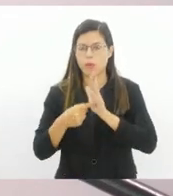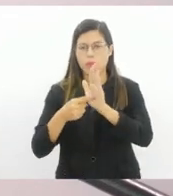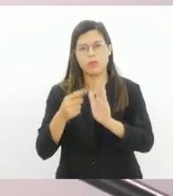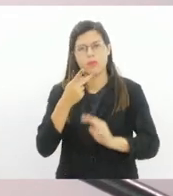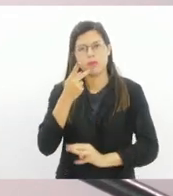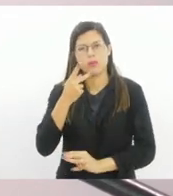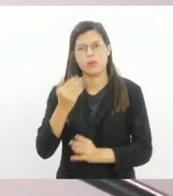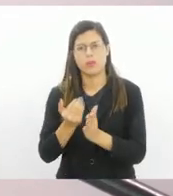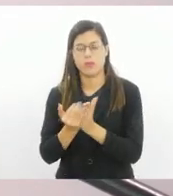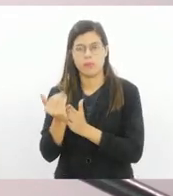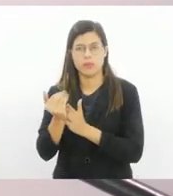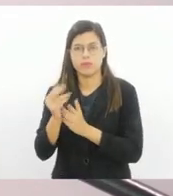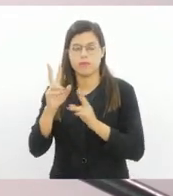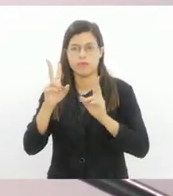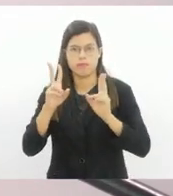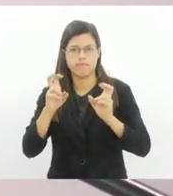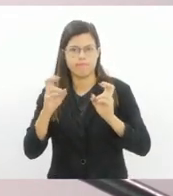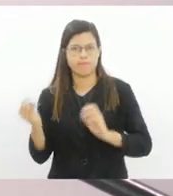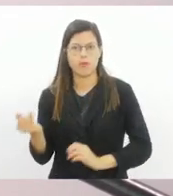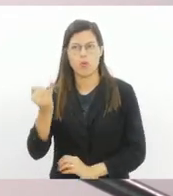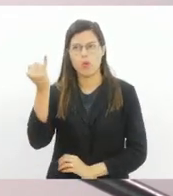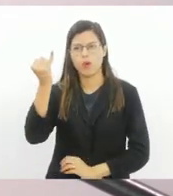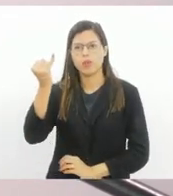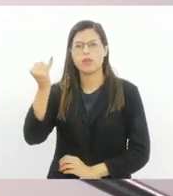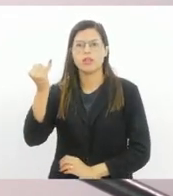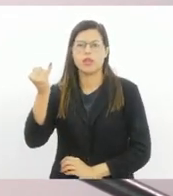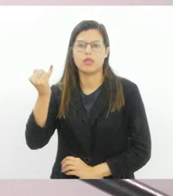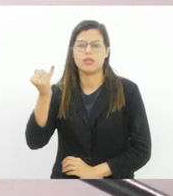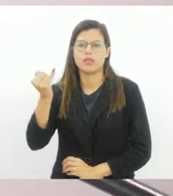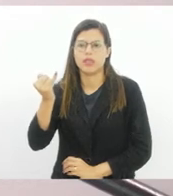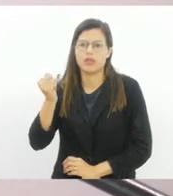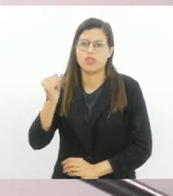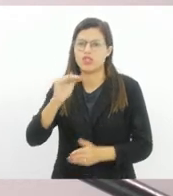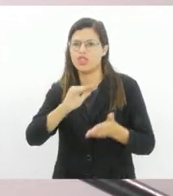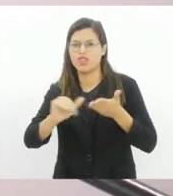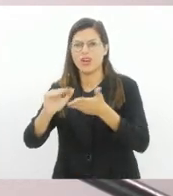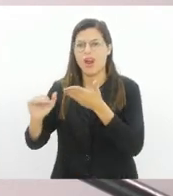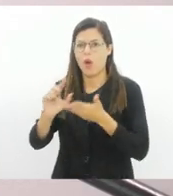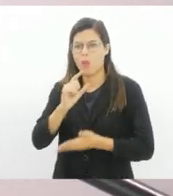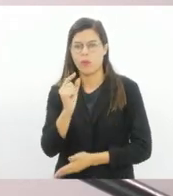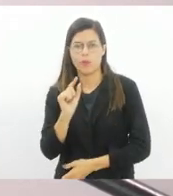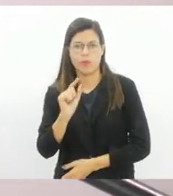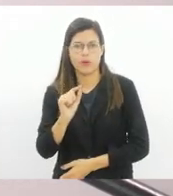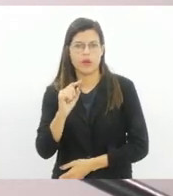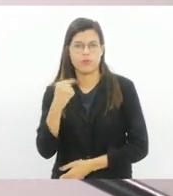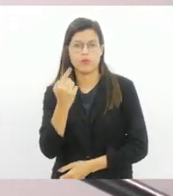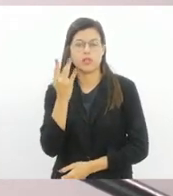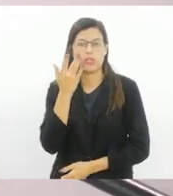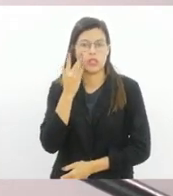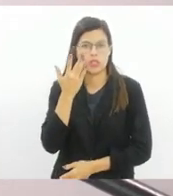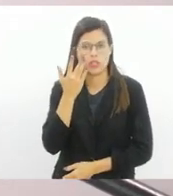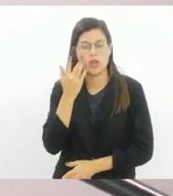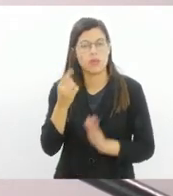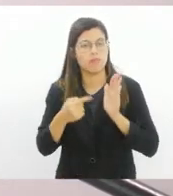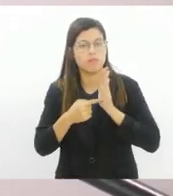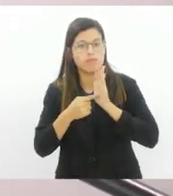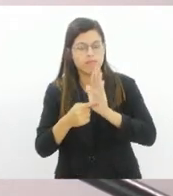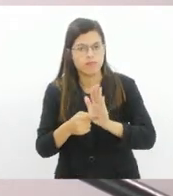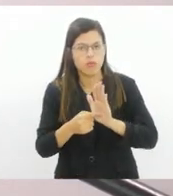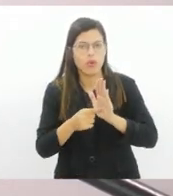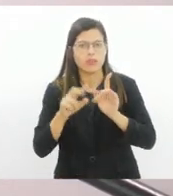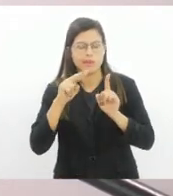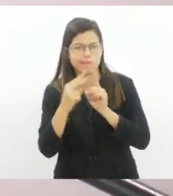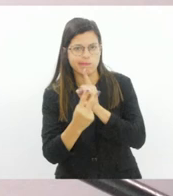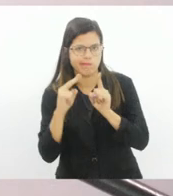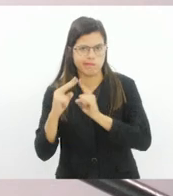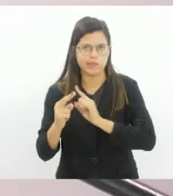no início sobre a importância de romper com o senso comum, né? Ele mostra um panorama um pouco diferente do que parte da sociedade